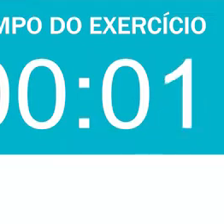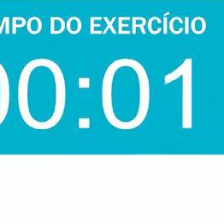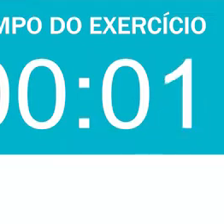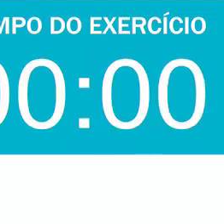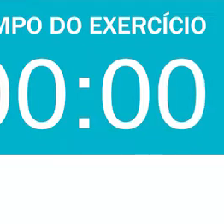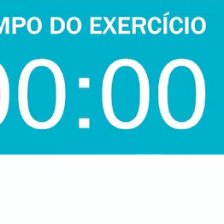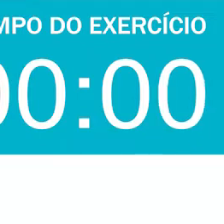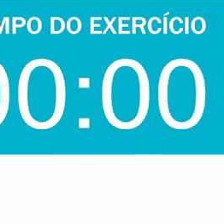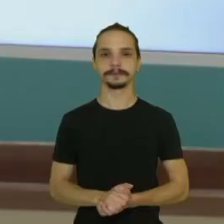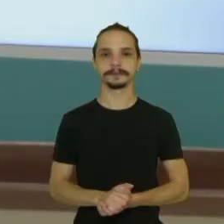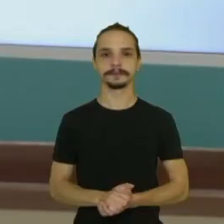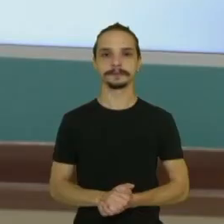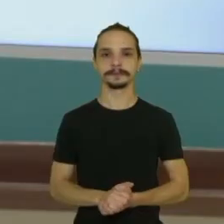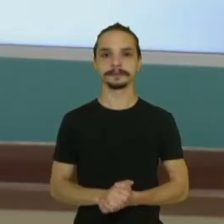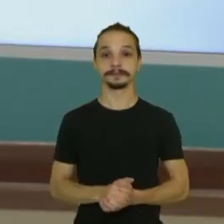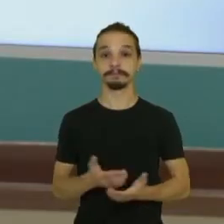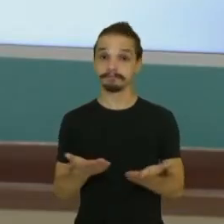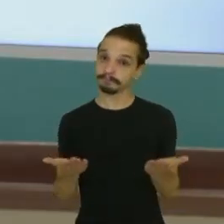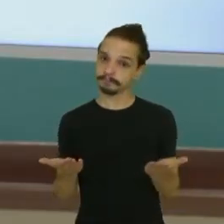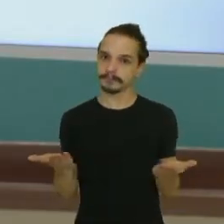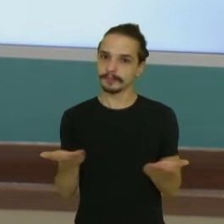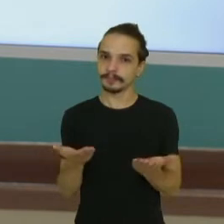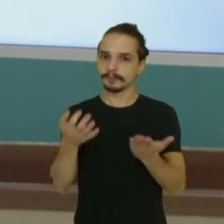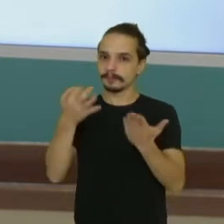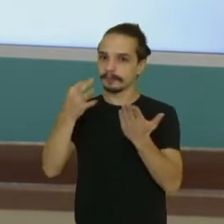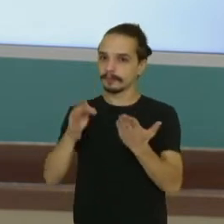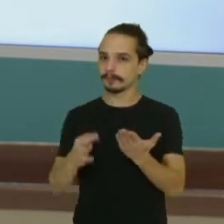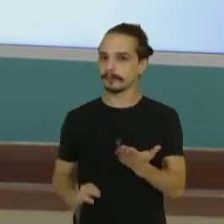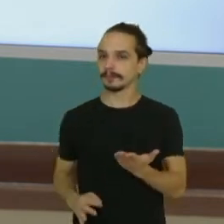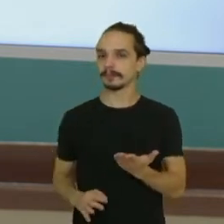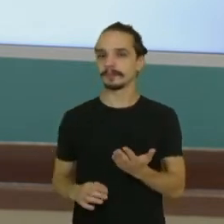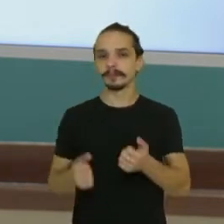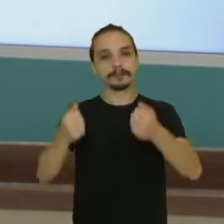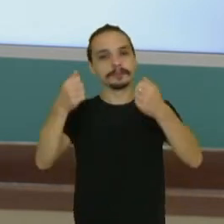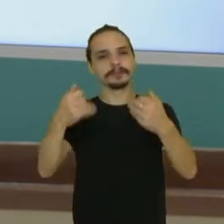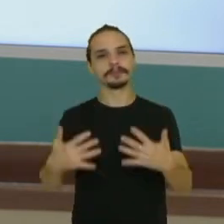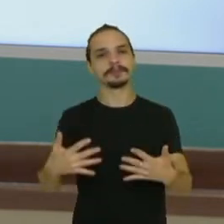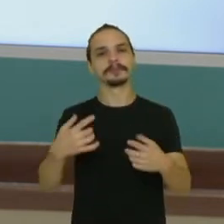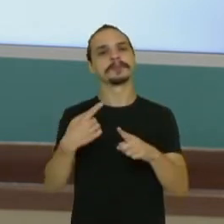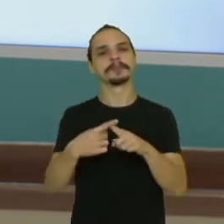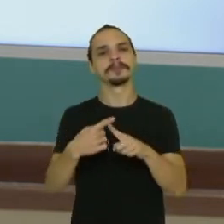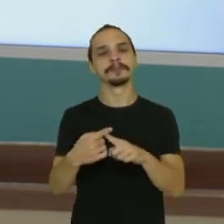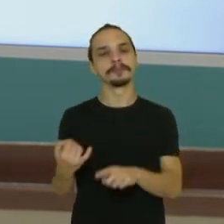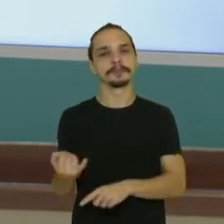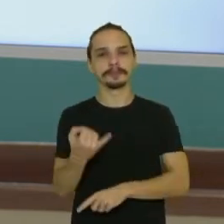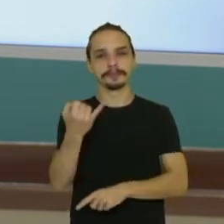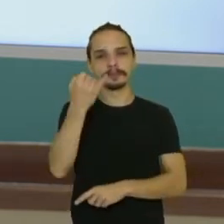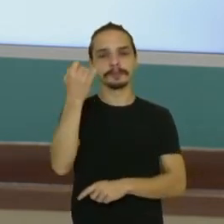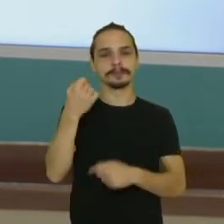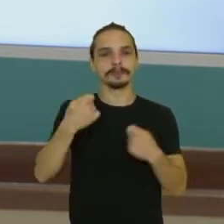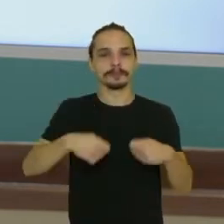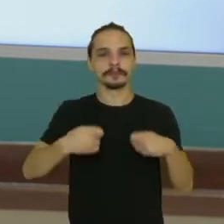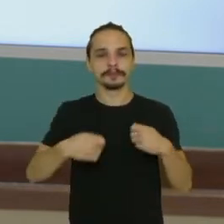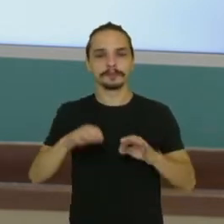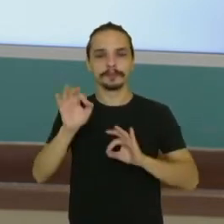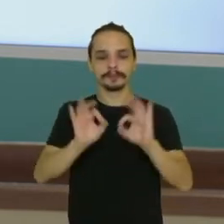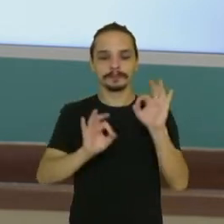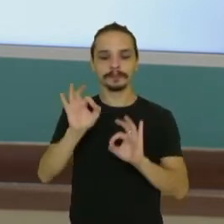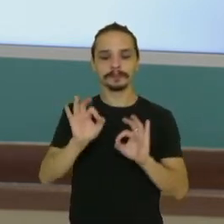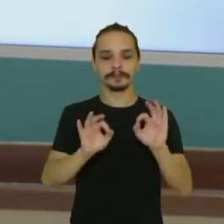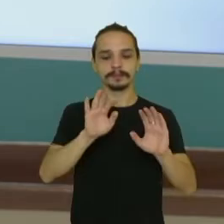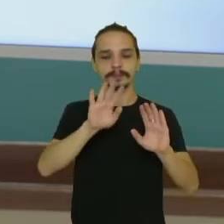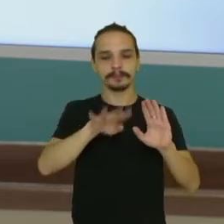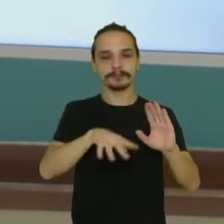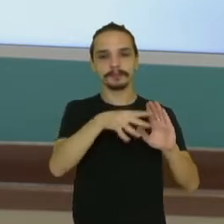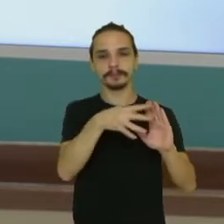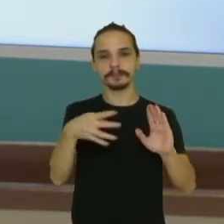Olá pessoal vamos corrigir né explique o motivo a importância de se estabelecer uma rotina com horários